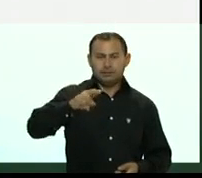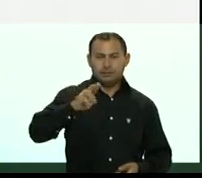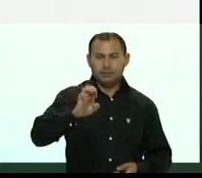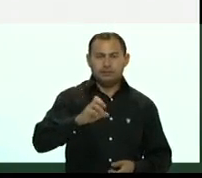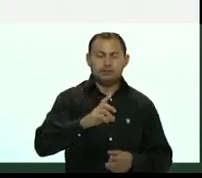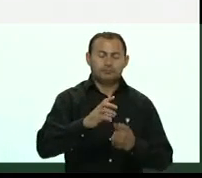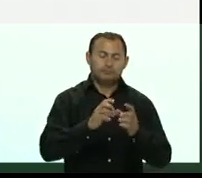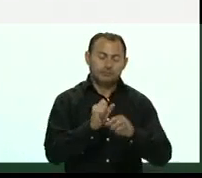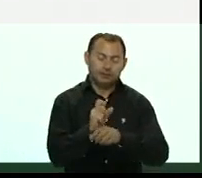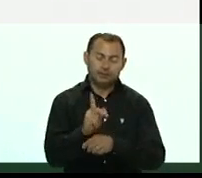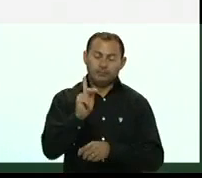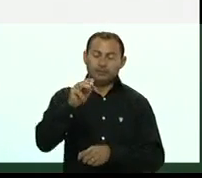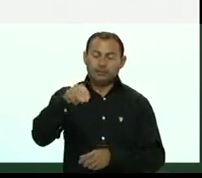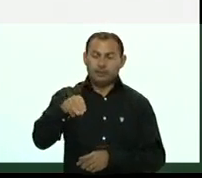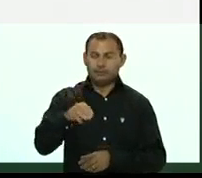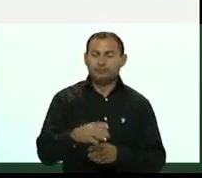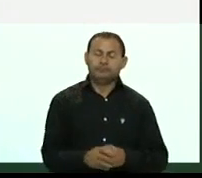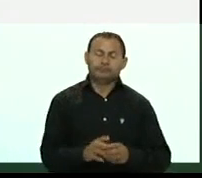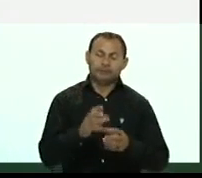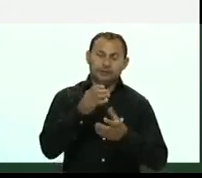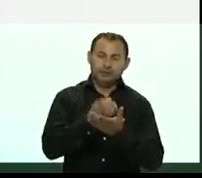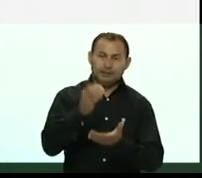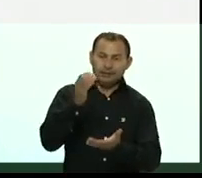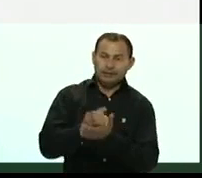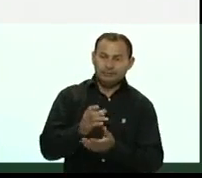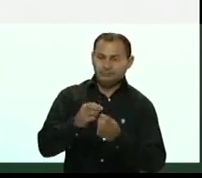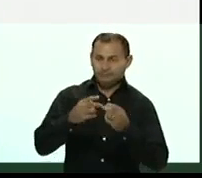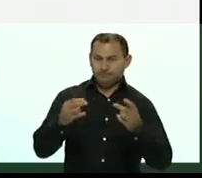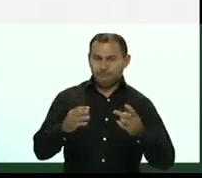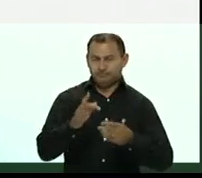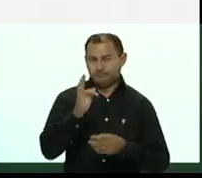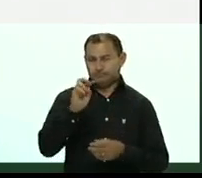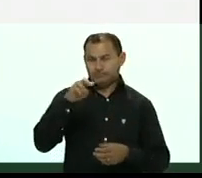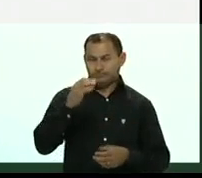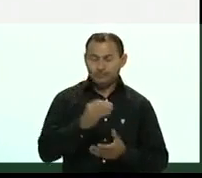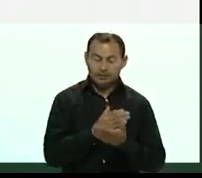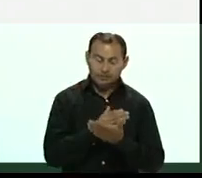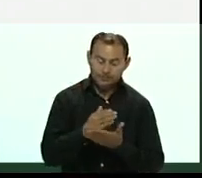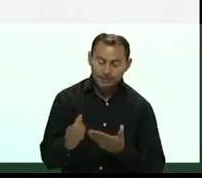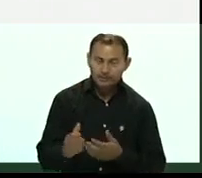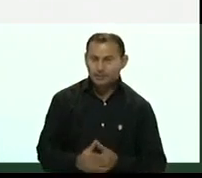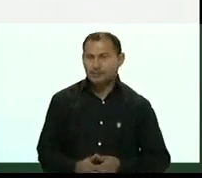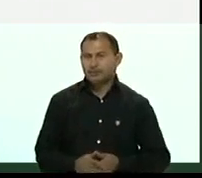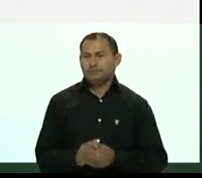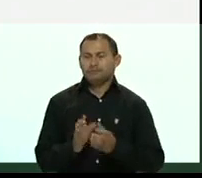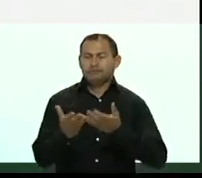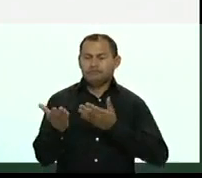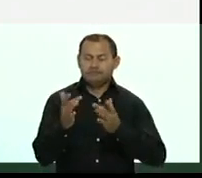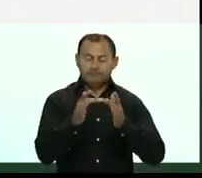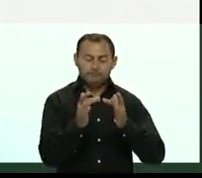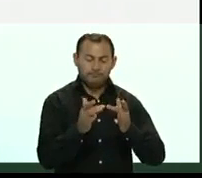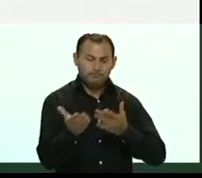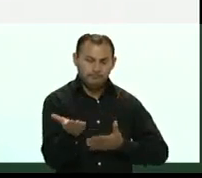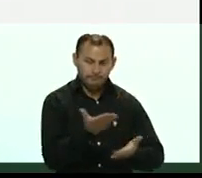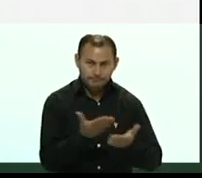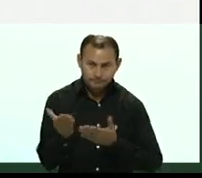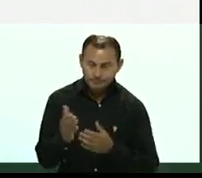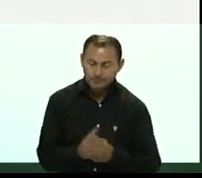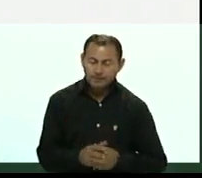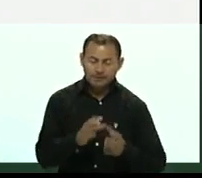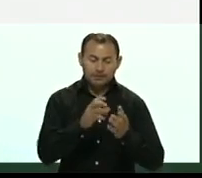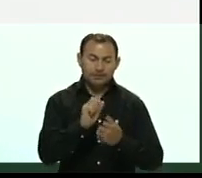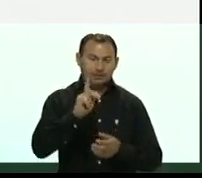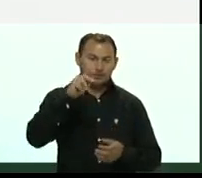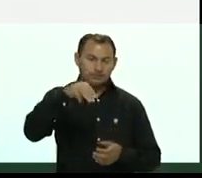uma quilometragem que está por litro, olha lá, as funções começam a se interrelacionar. Então, nós temos